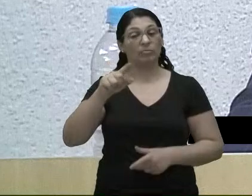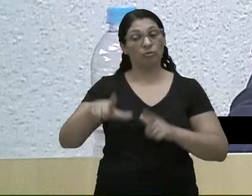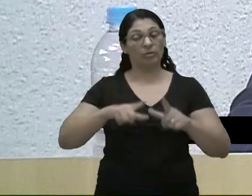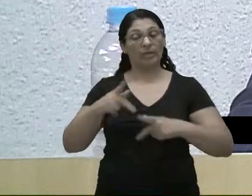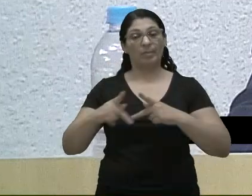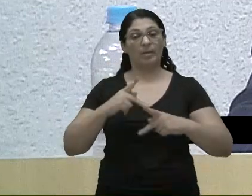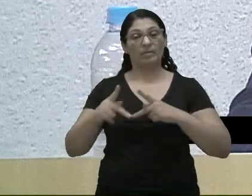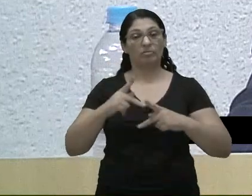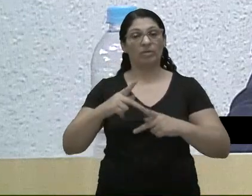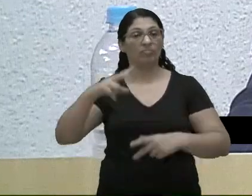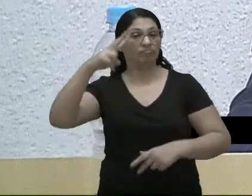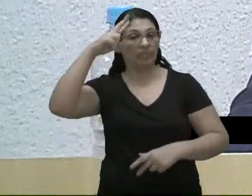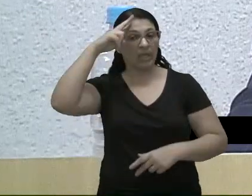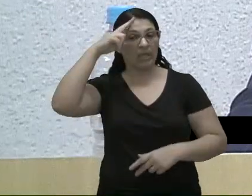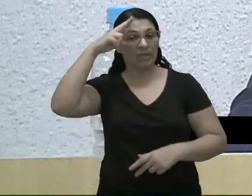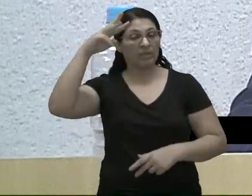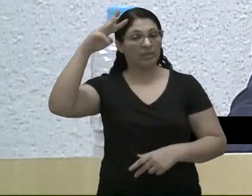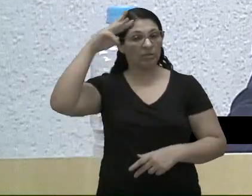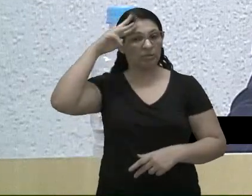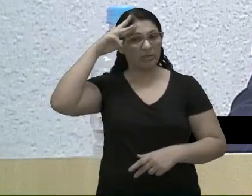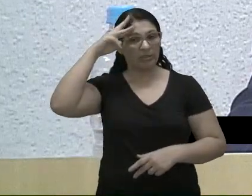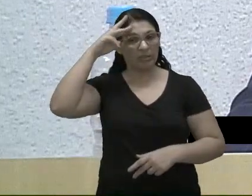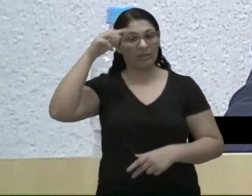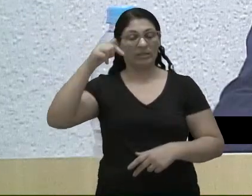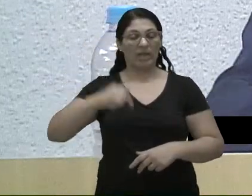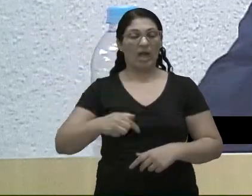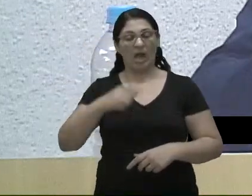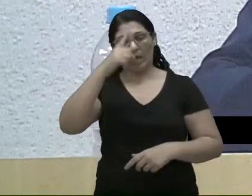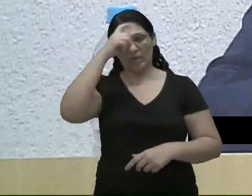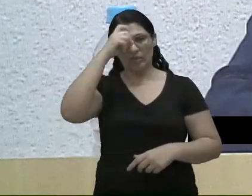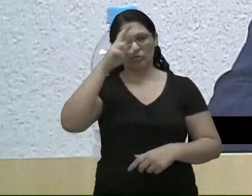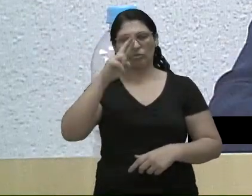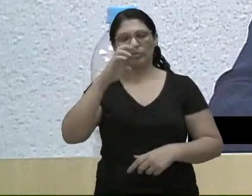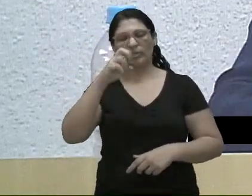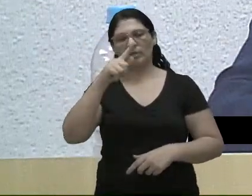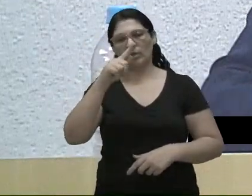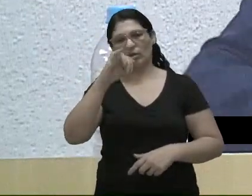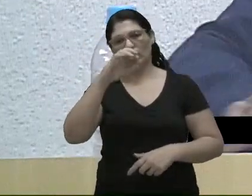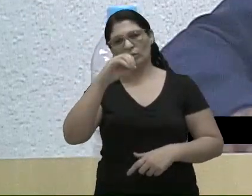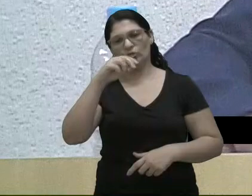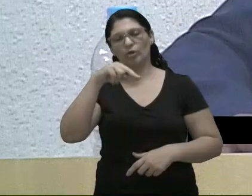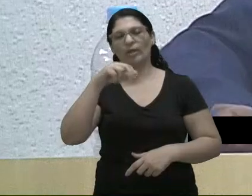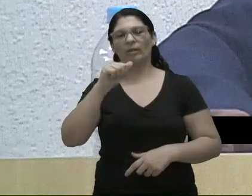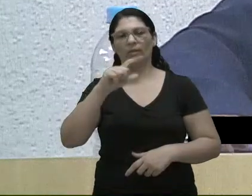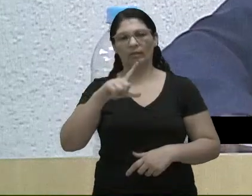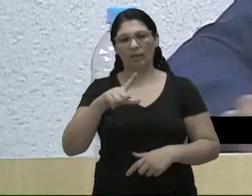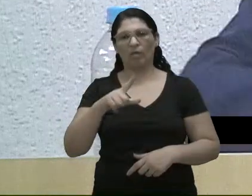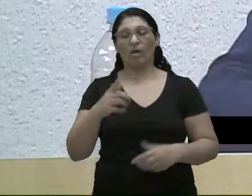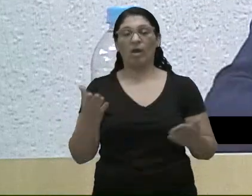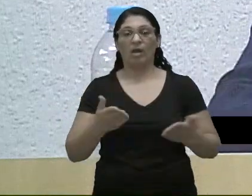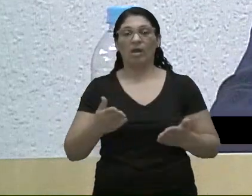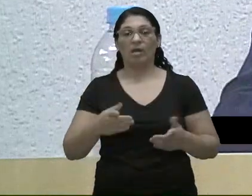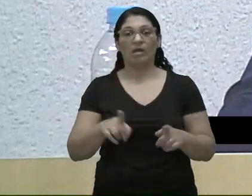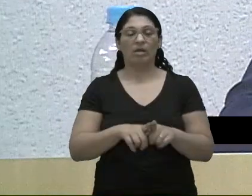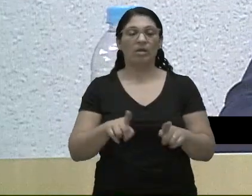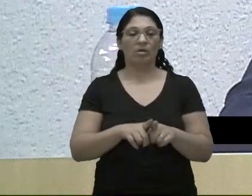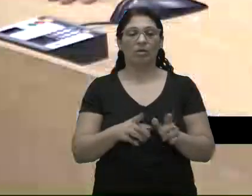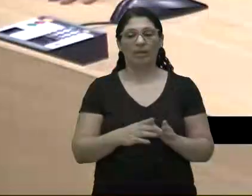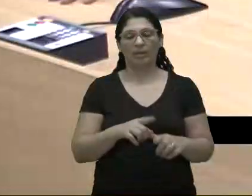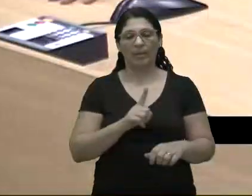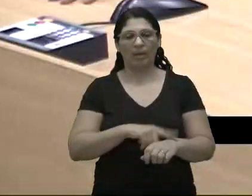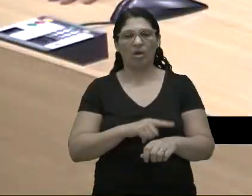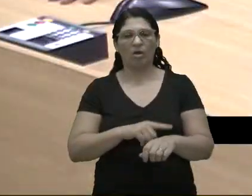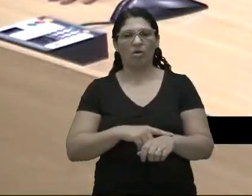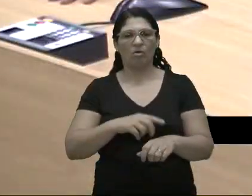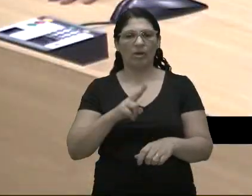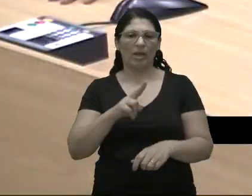e terça-feira o senhor presta serviço no Hospital Regional. E agora o senhor está relatando a carga horária na UPA Santa Helena, certo? Sim,